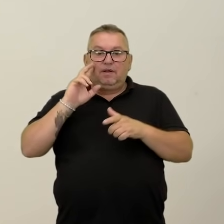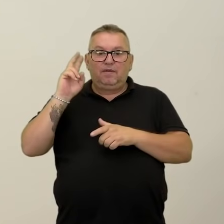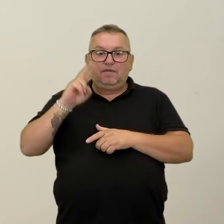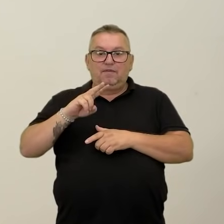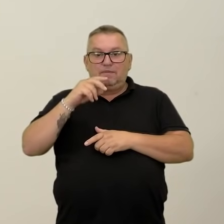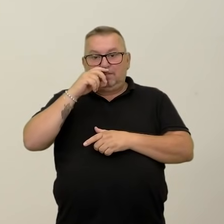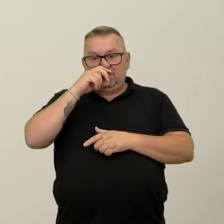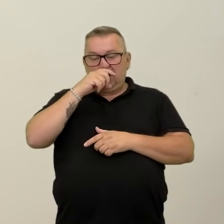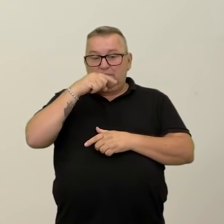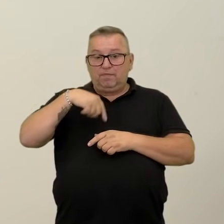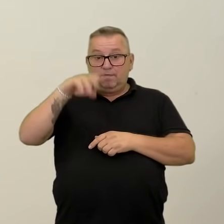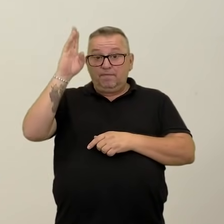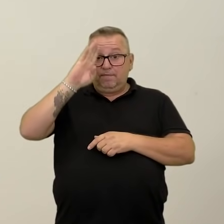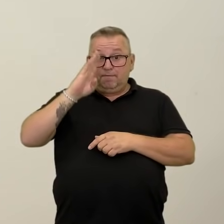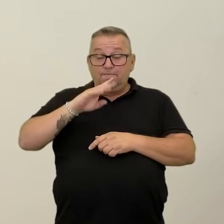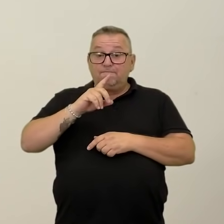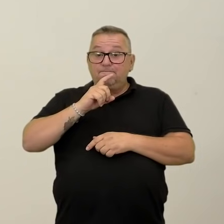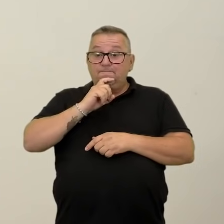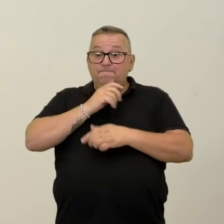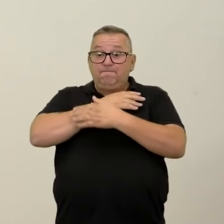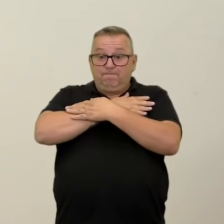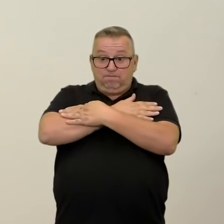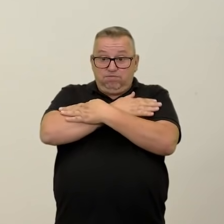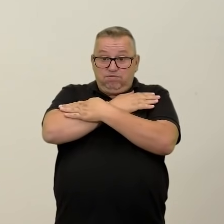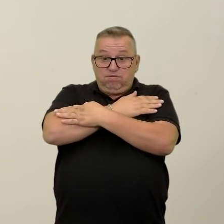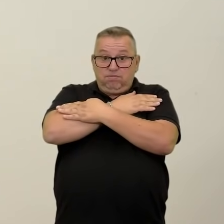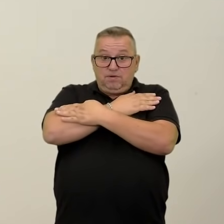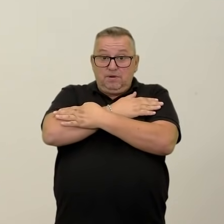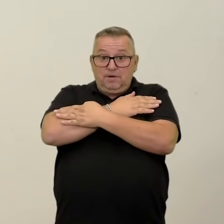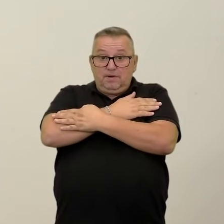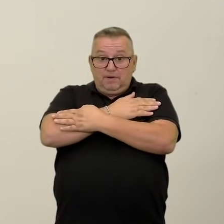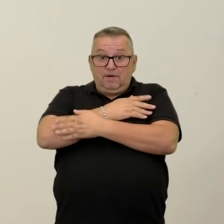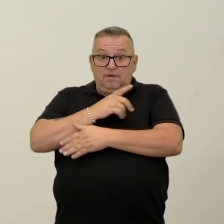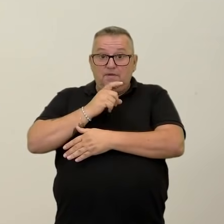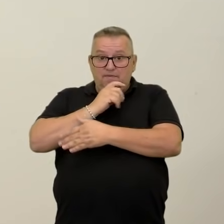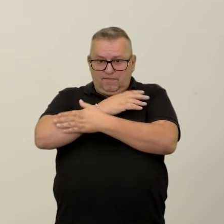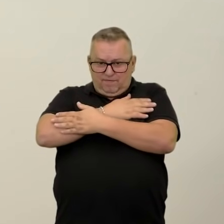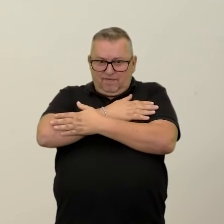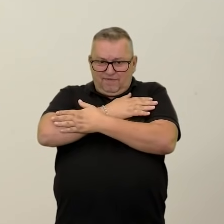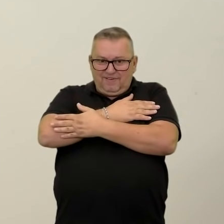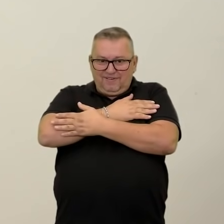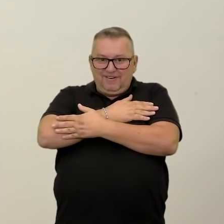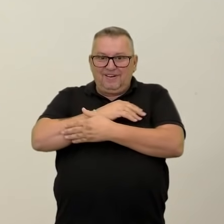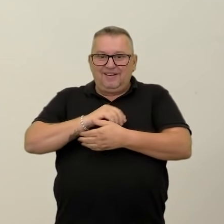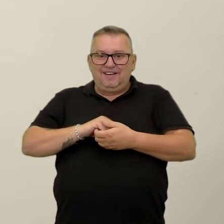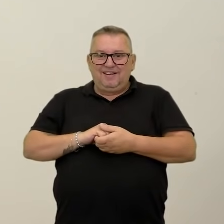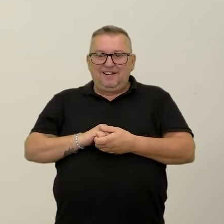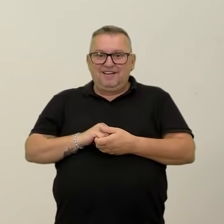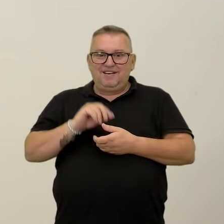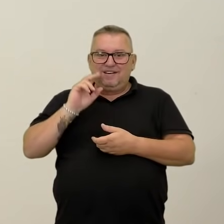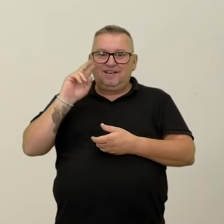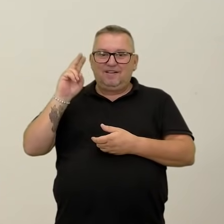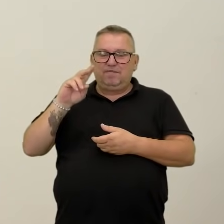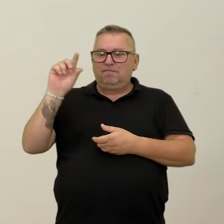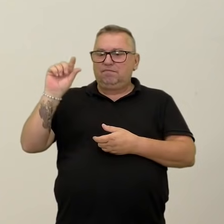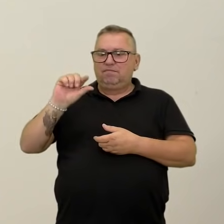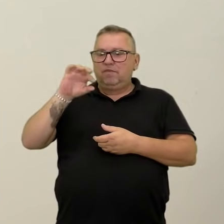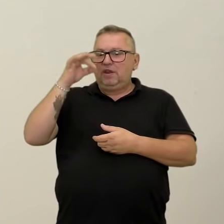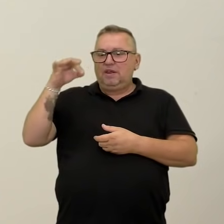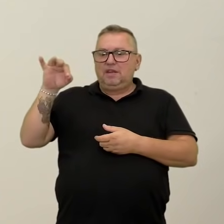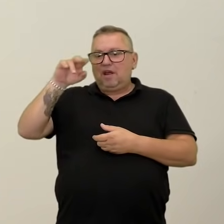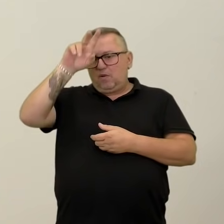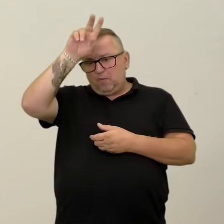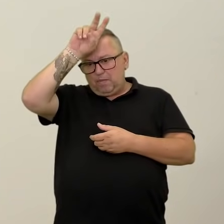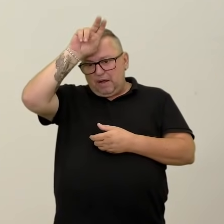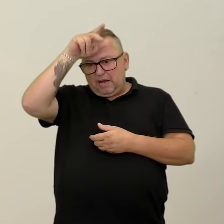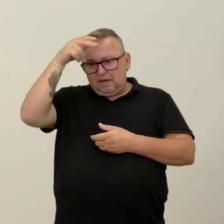ver aqui no Brasil quando tá inverno a gente vê bem que tá frio no inverno é porque às vezes é inverno está frio a gente vê bem menos inseto